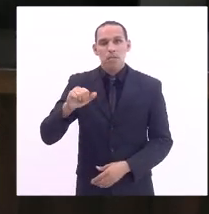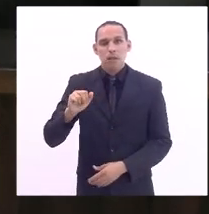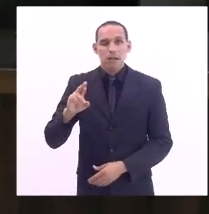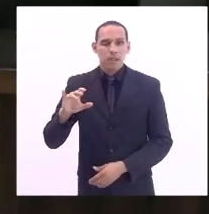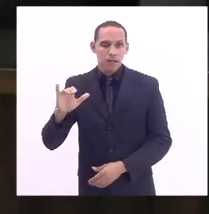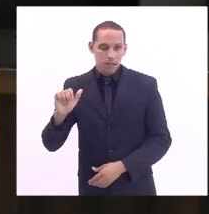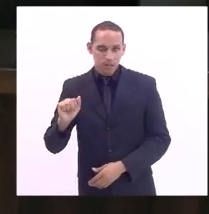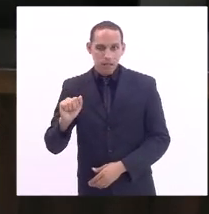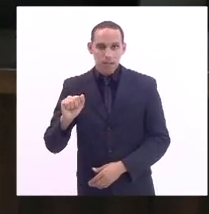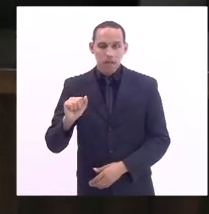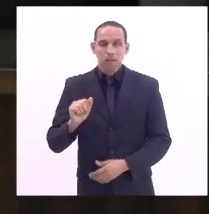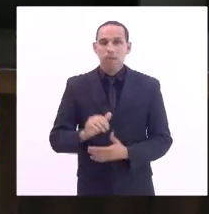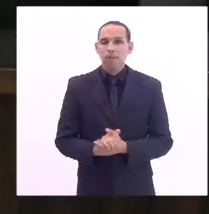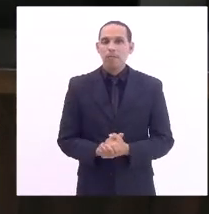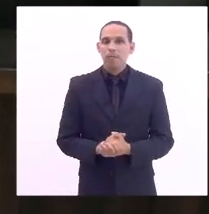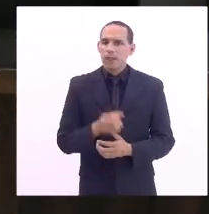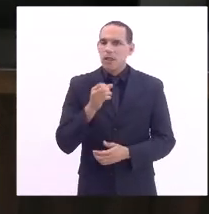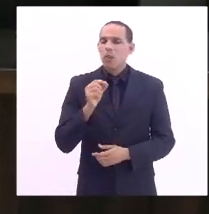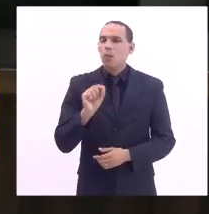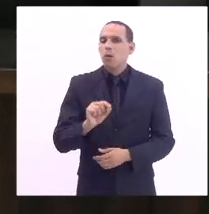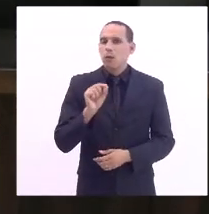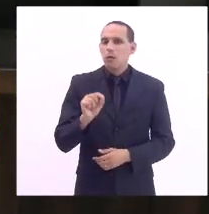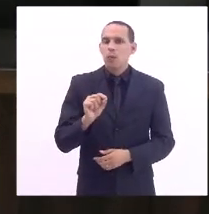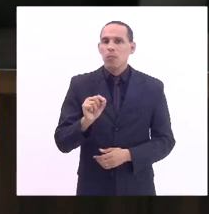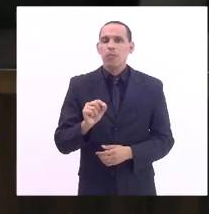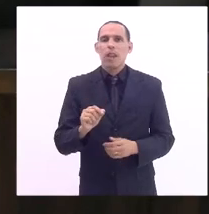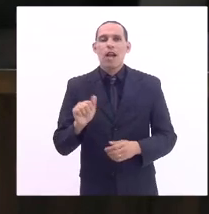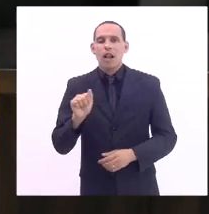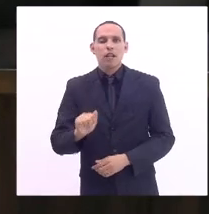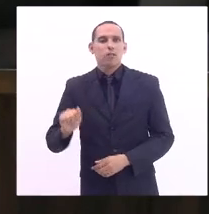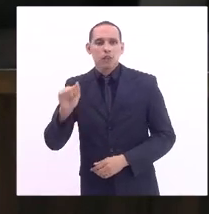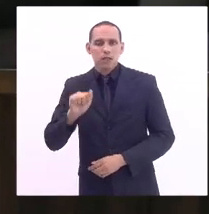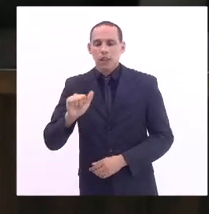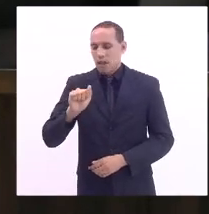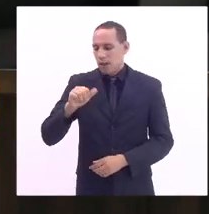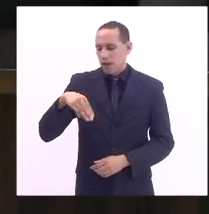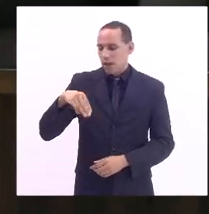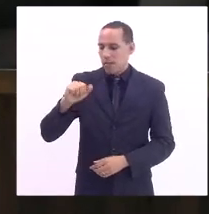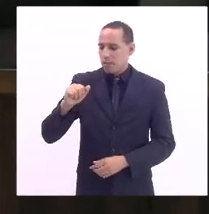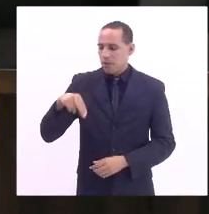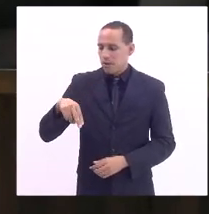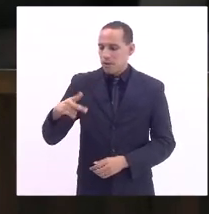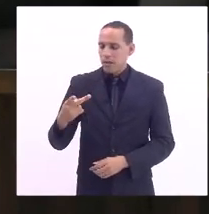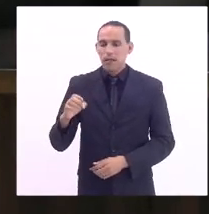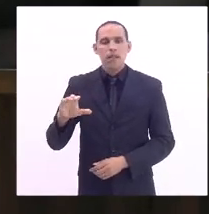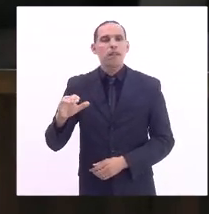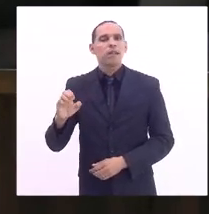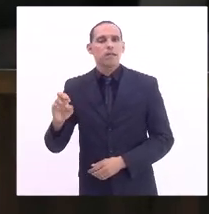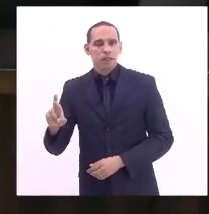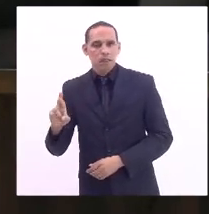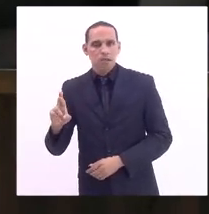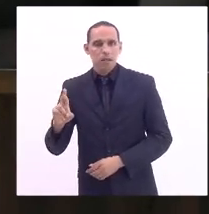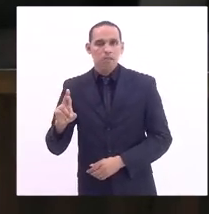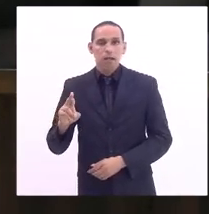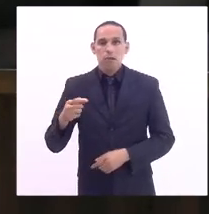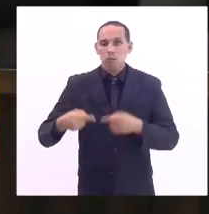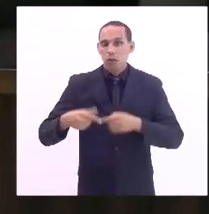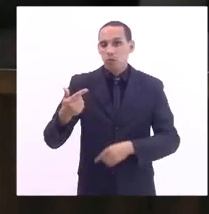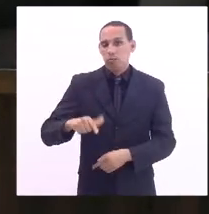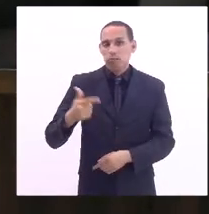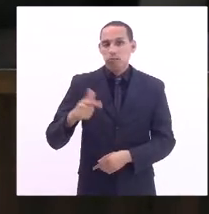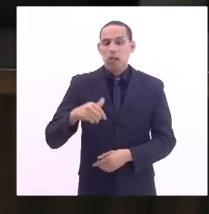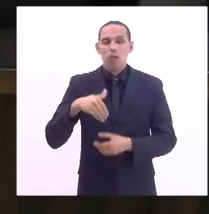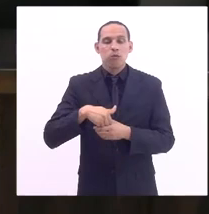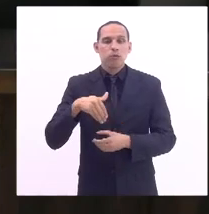Giovanni. Considera de utilidade pública a Associação Assistencial Educacional Amanhecer. Em discussão, não havendo quem queira discutir, encerrada a discussão.